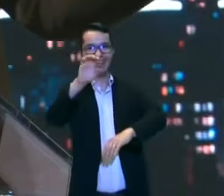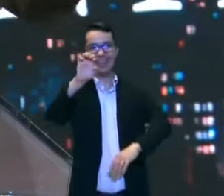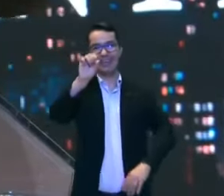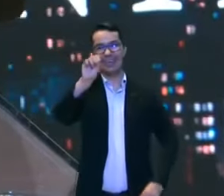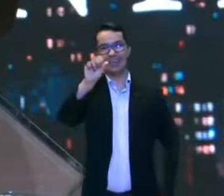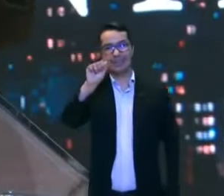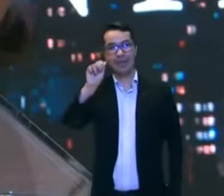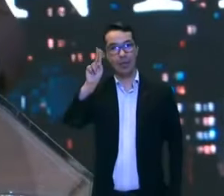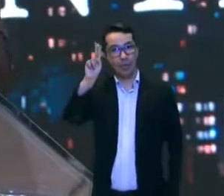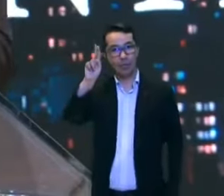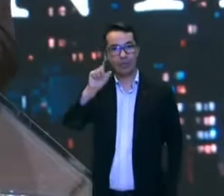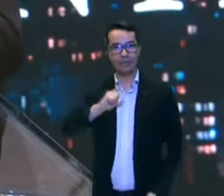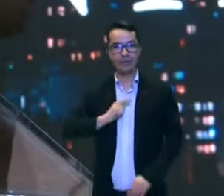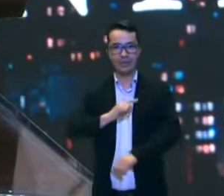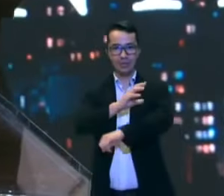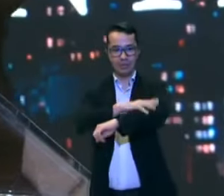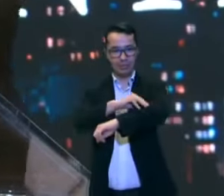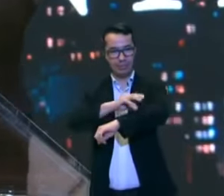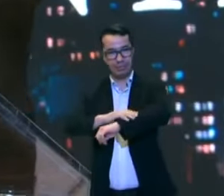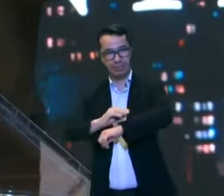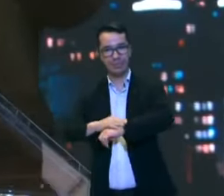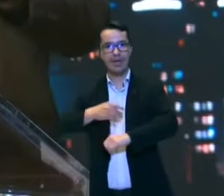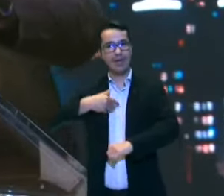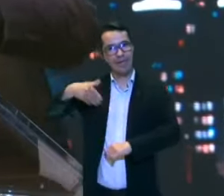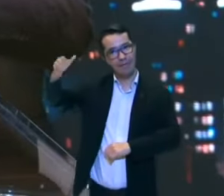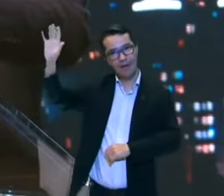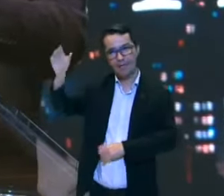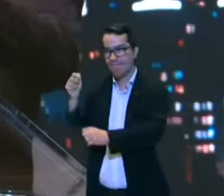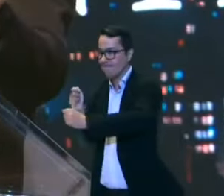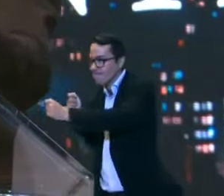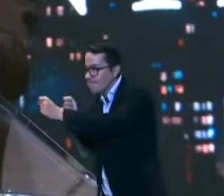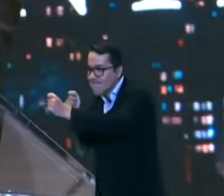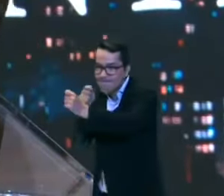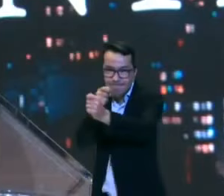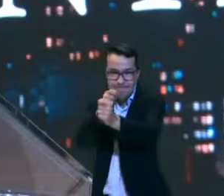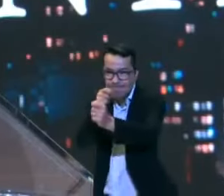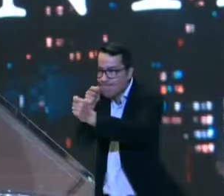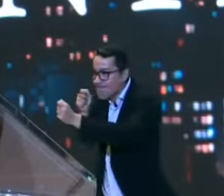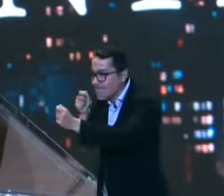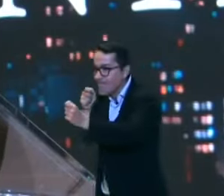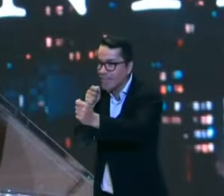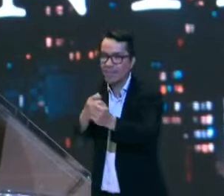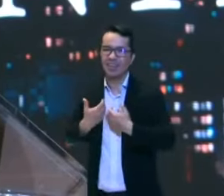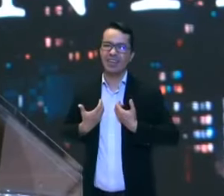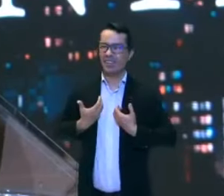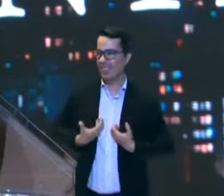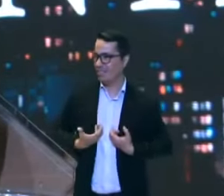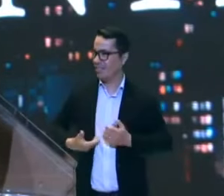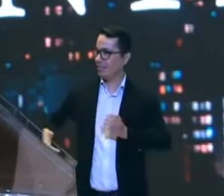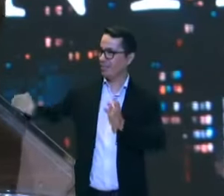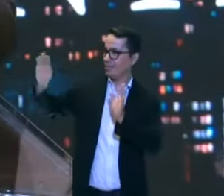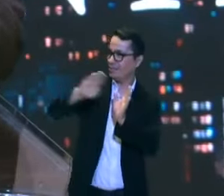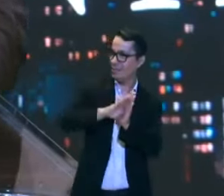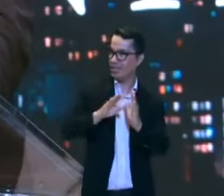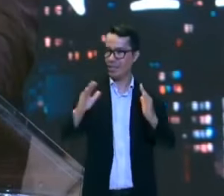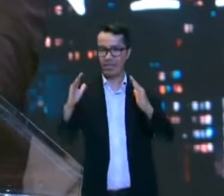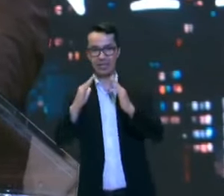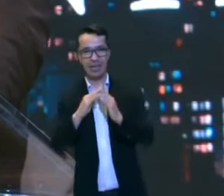de uma caça, ele chega exausto e já de longe ele sente o cheiro da